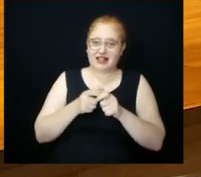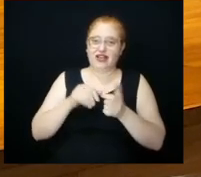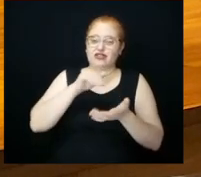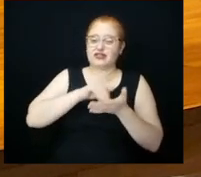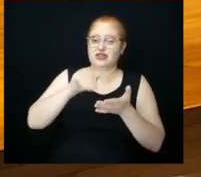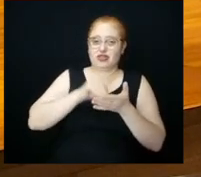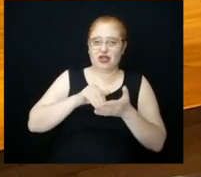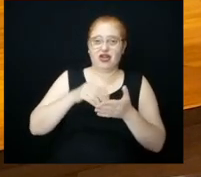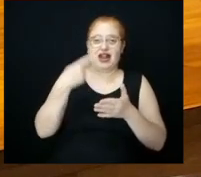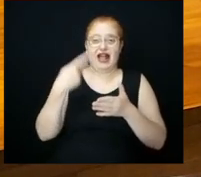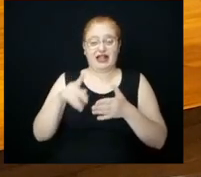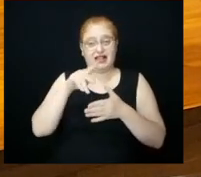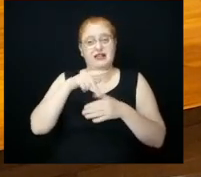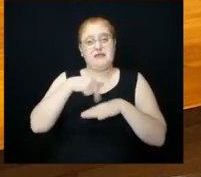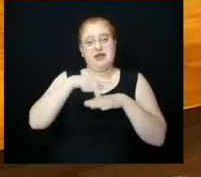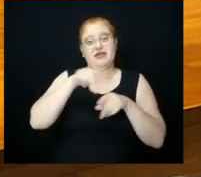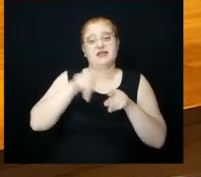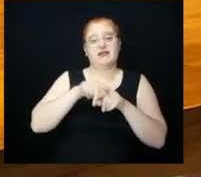no exterior.